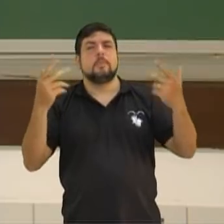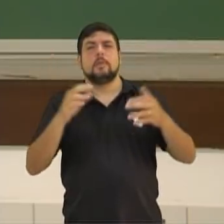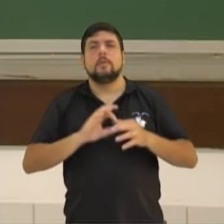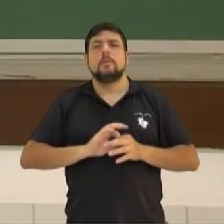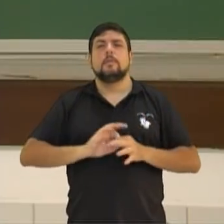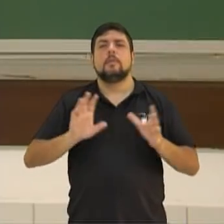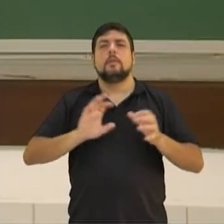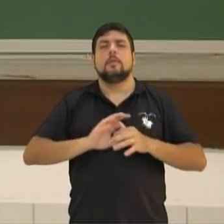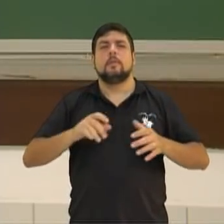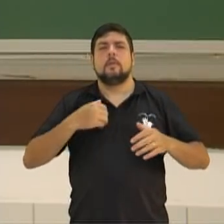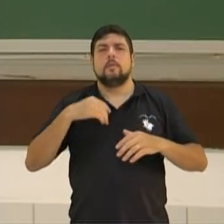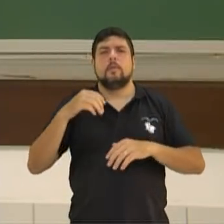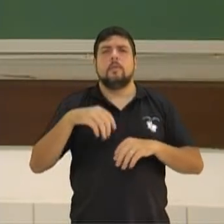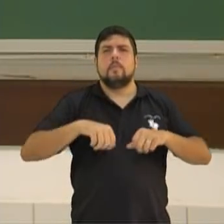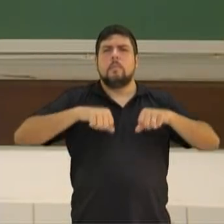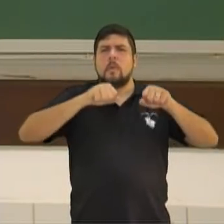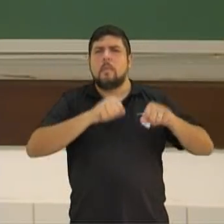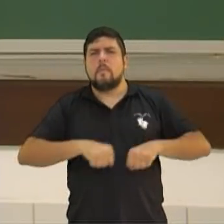quê?